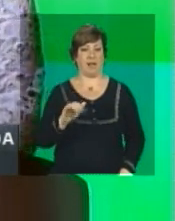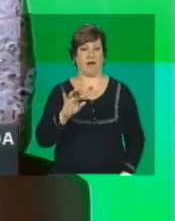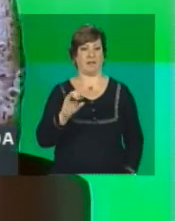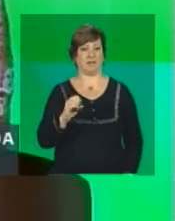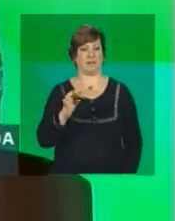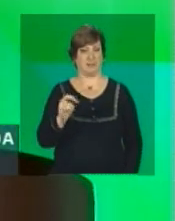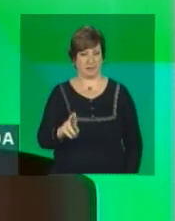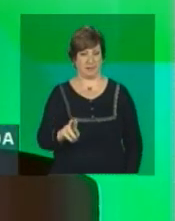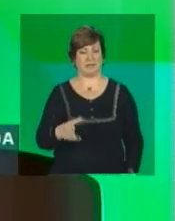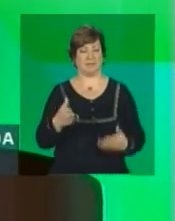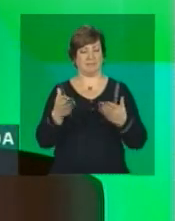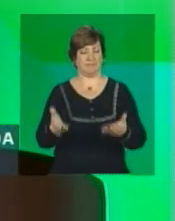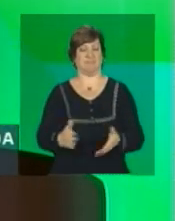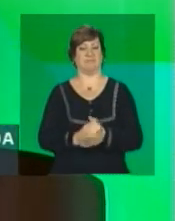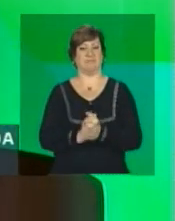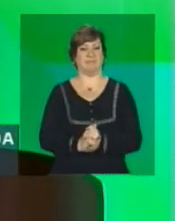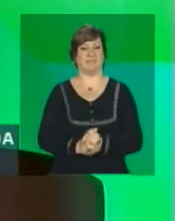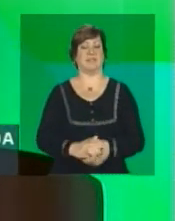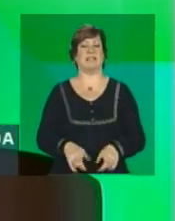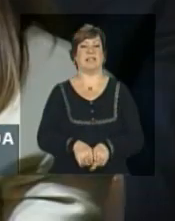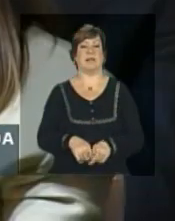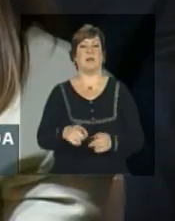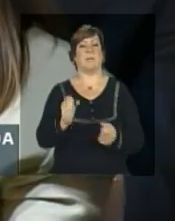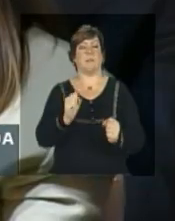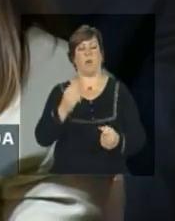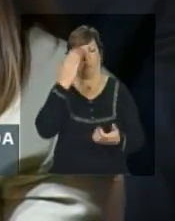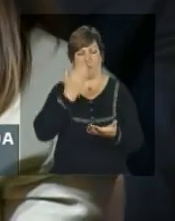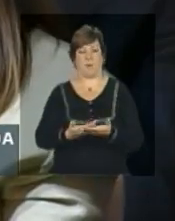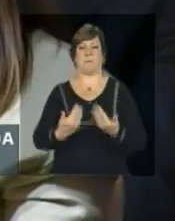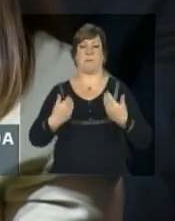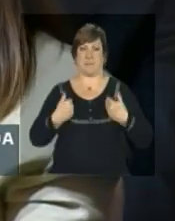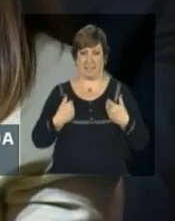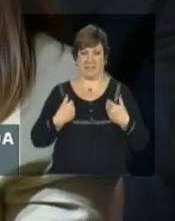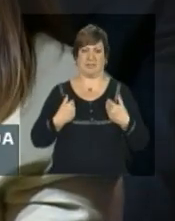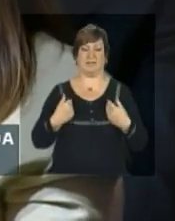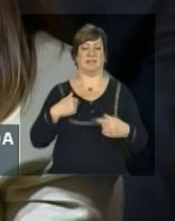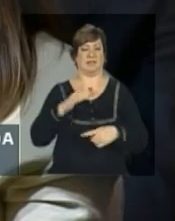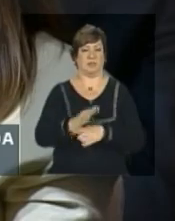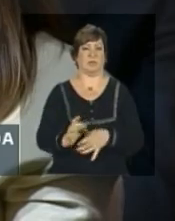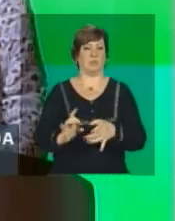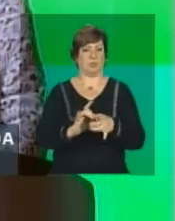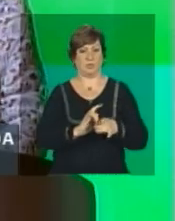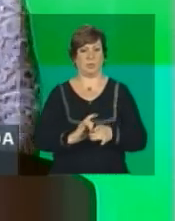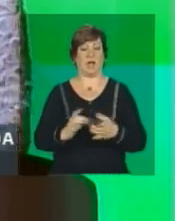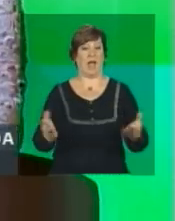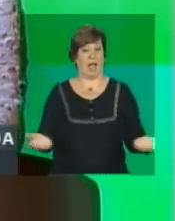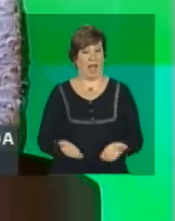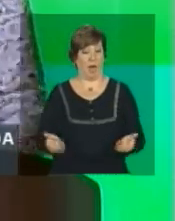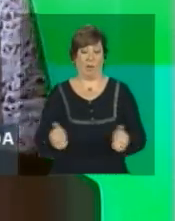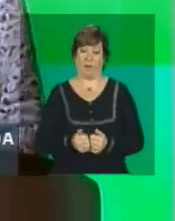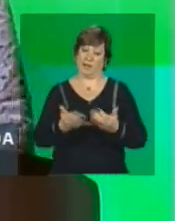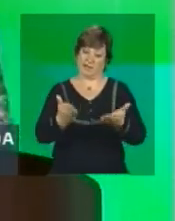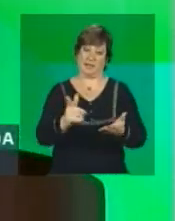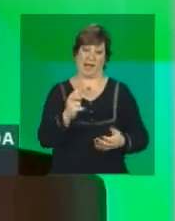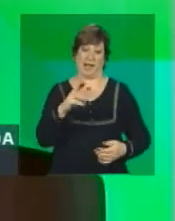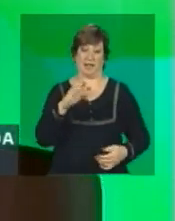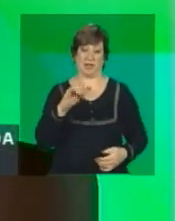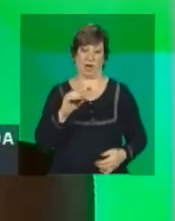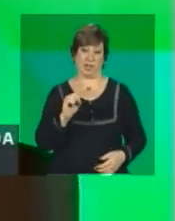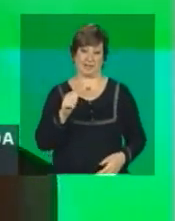Graças Foster, e conte comigo. E agora é tudo contigo,